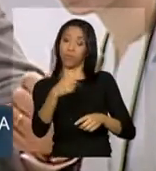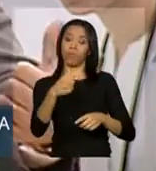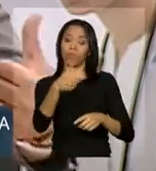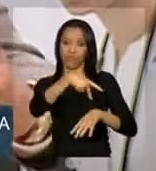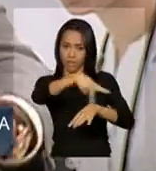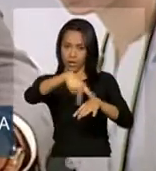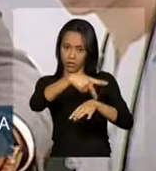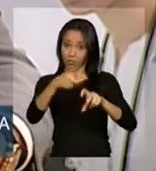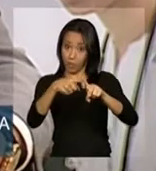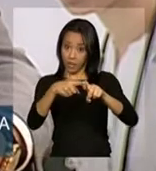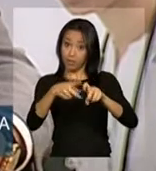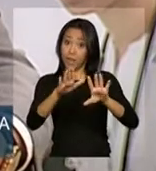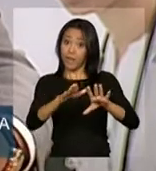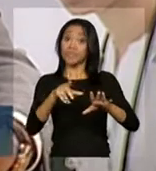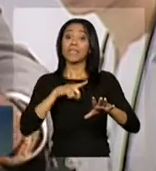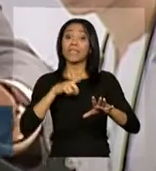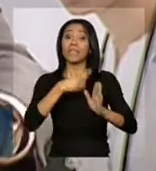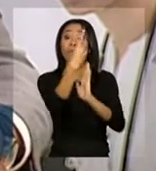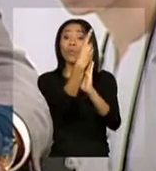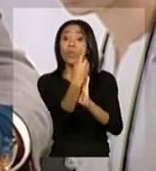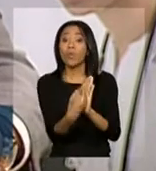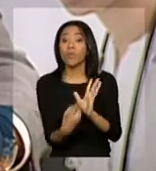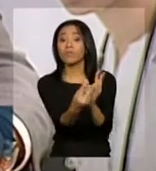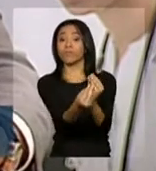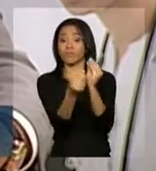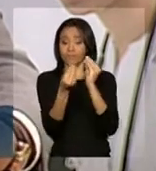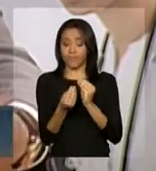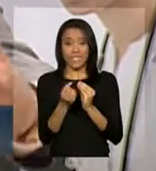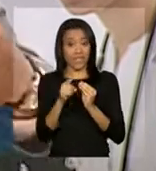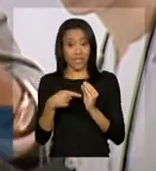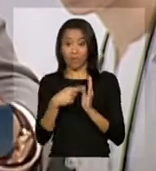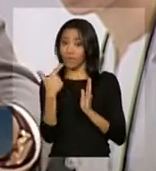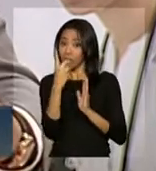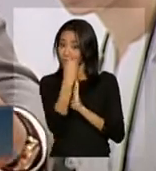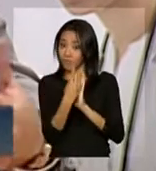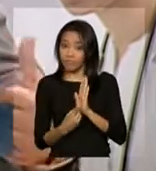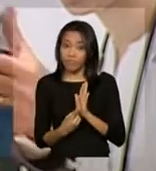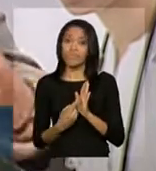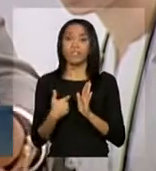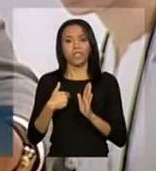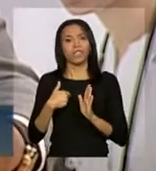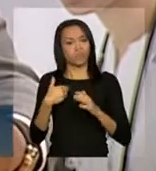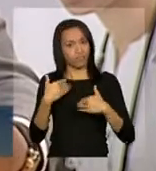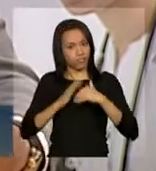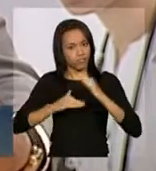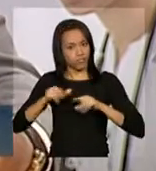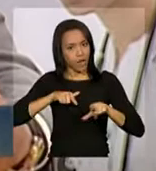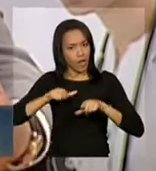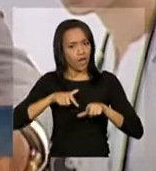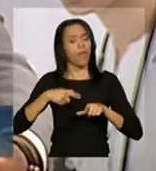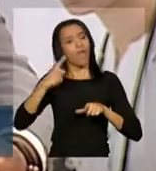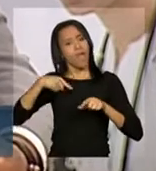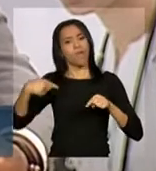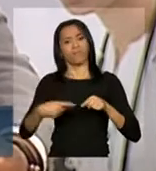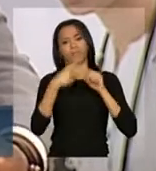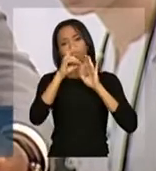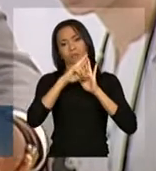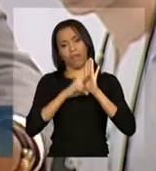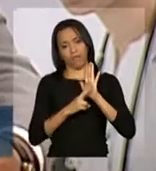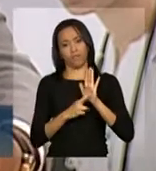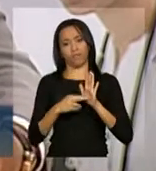porém ele tem que ter uma autorização de exercício se ele não tivesse autorização de exercício ele não vai poder porque esse é um dos outros critérios do programa e nós estamos